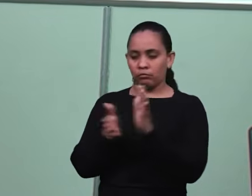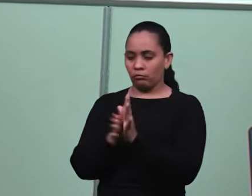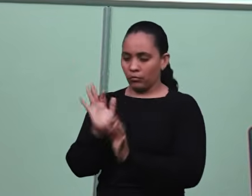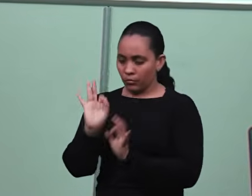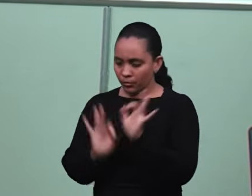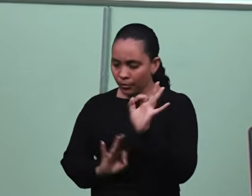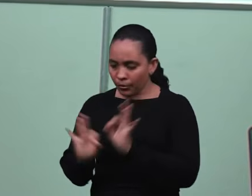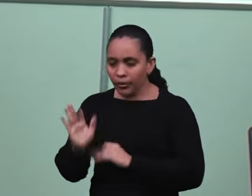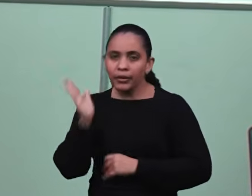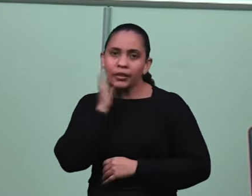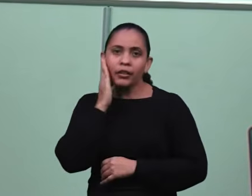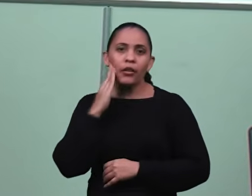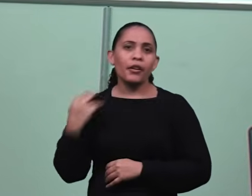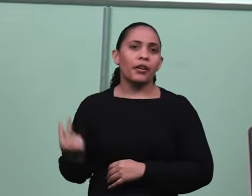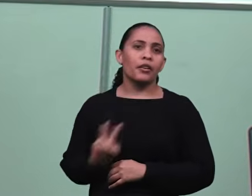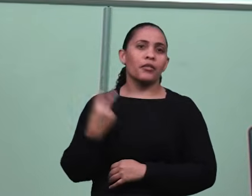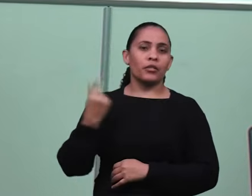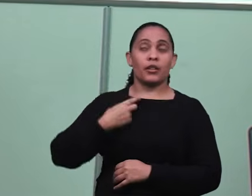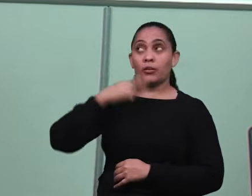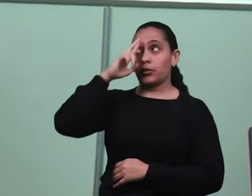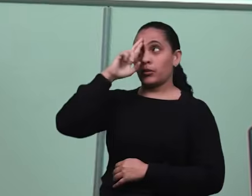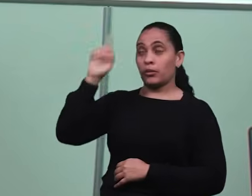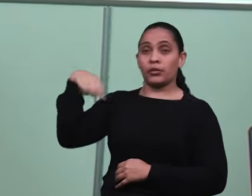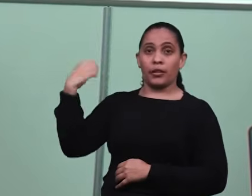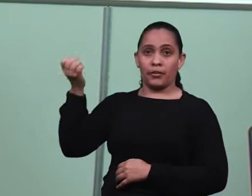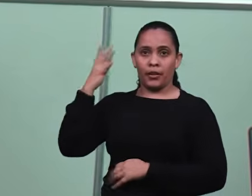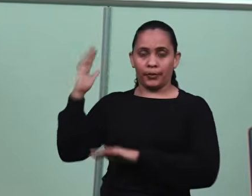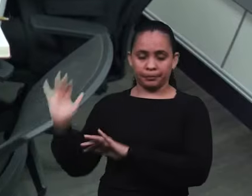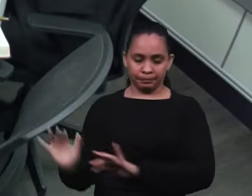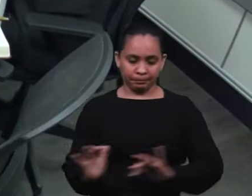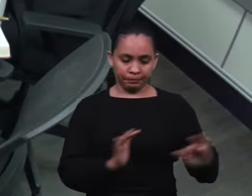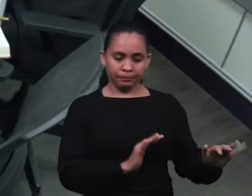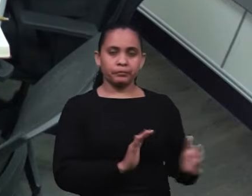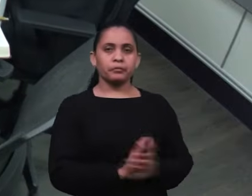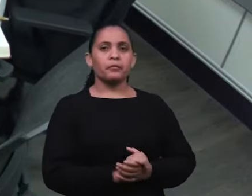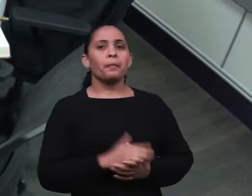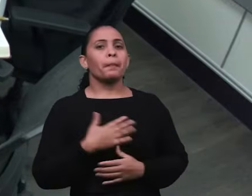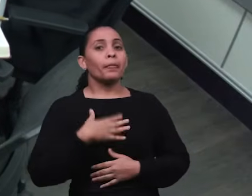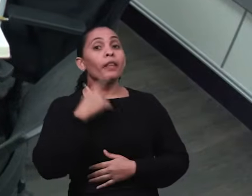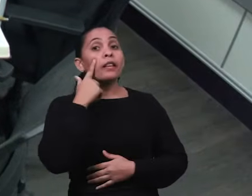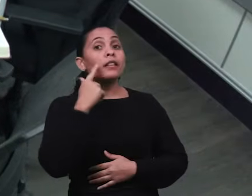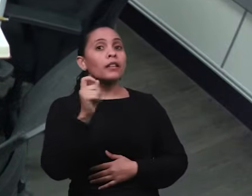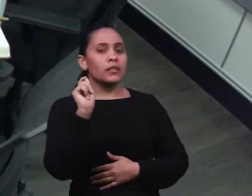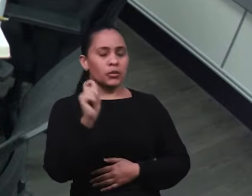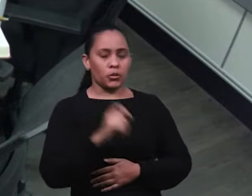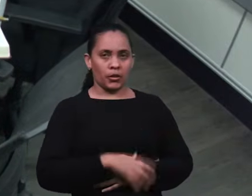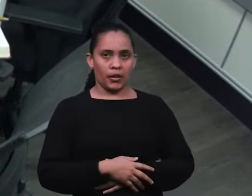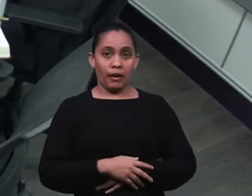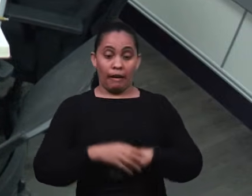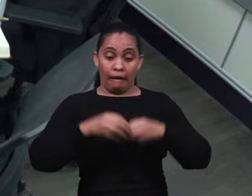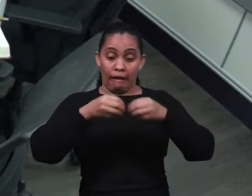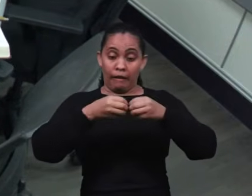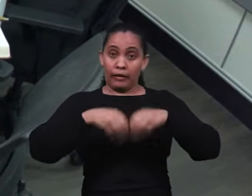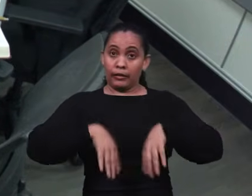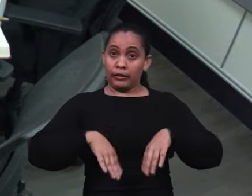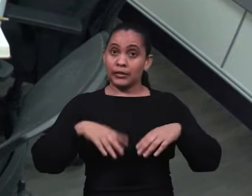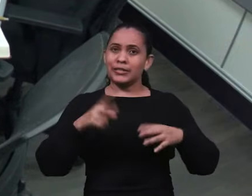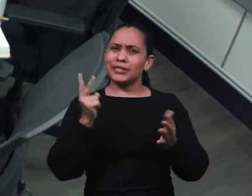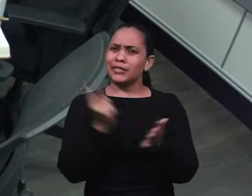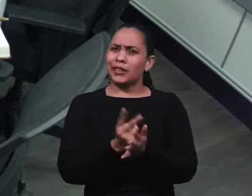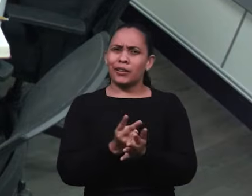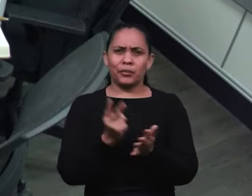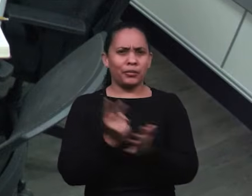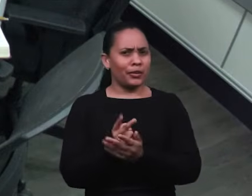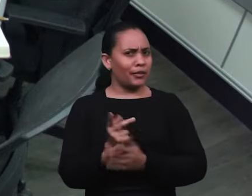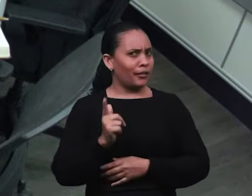de planejamento, entender e valorizar aquilo que o Senhor tem nos dado. Vinícius, e é interessante, Jorge, a crise, né, ela